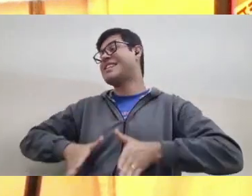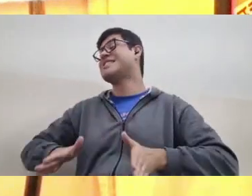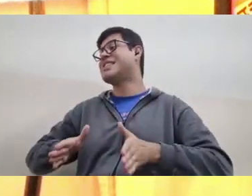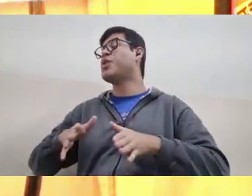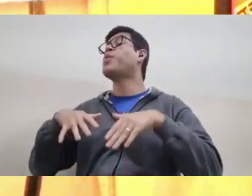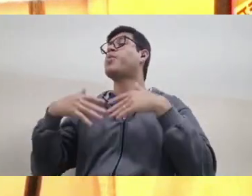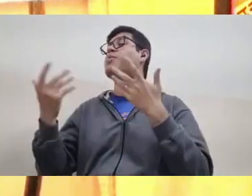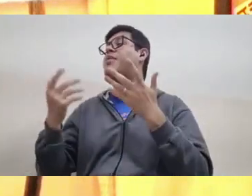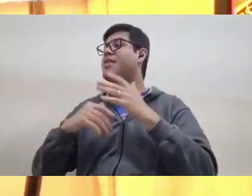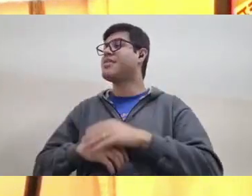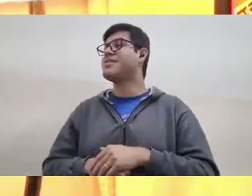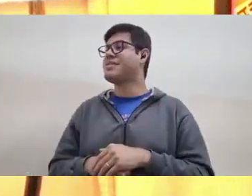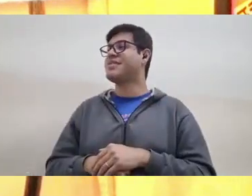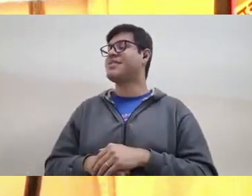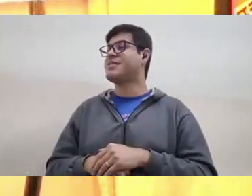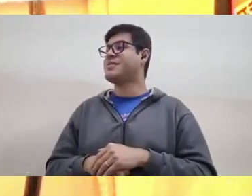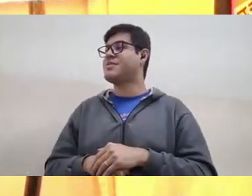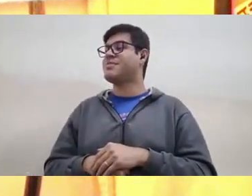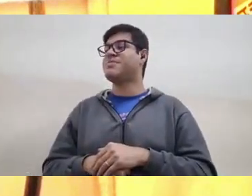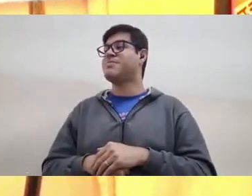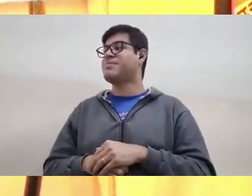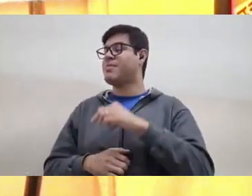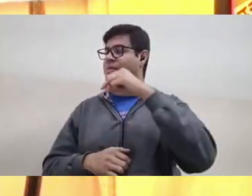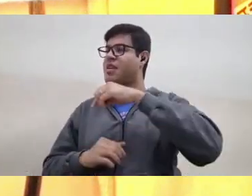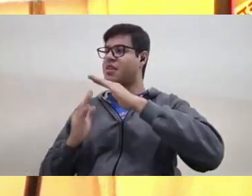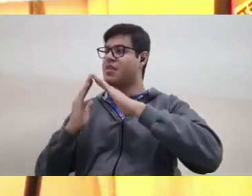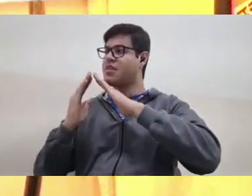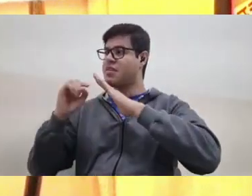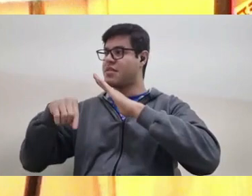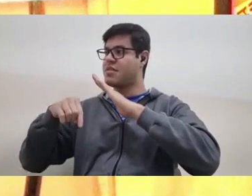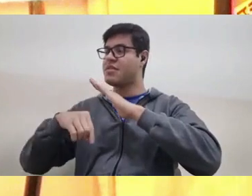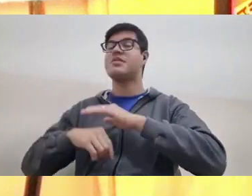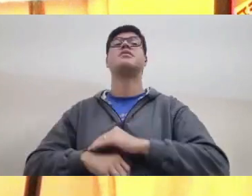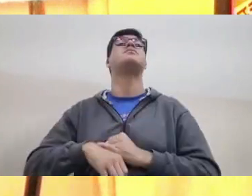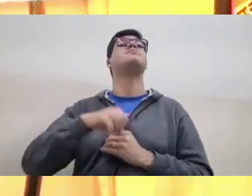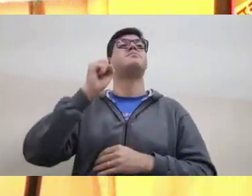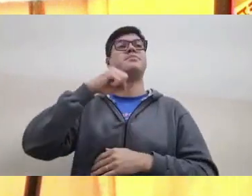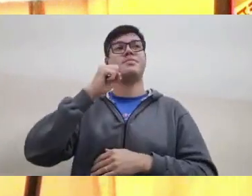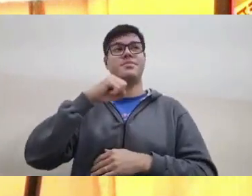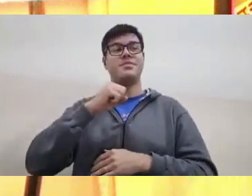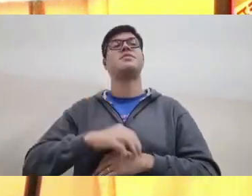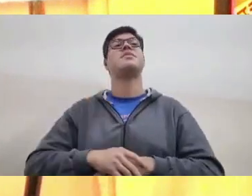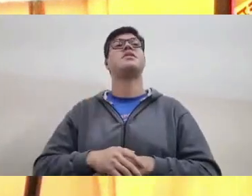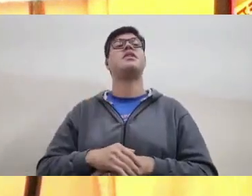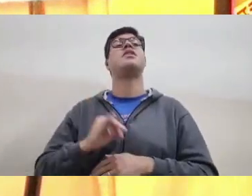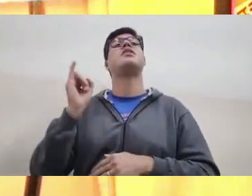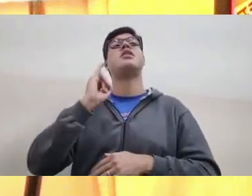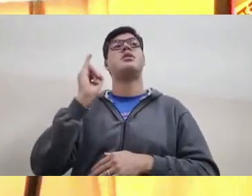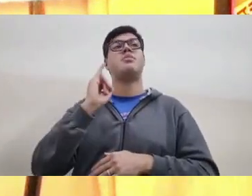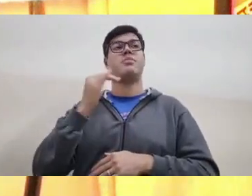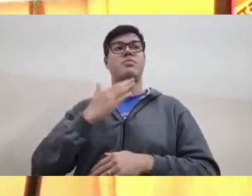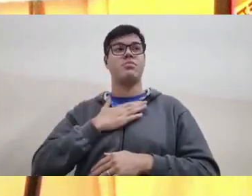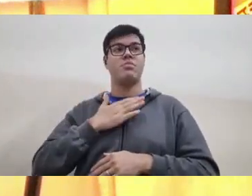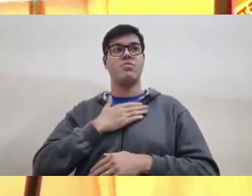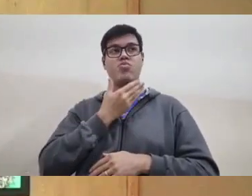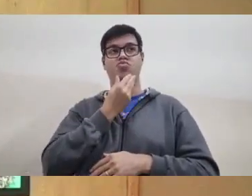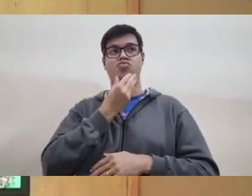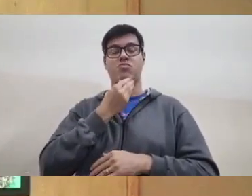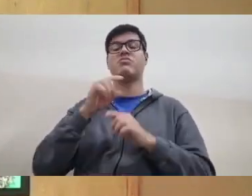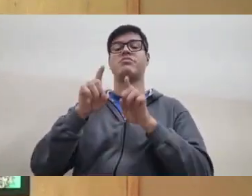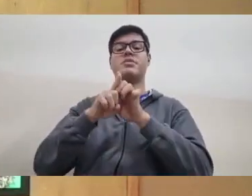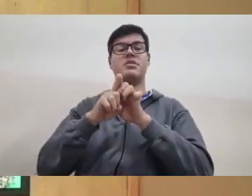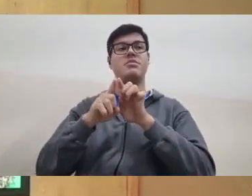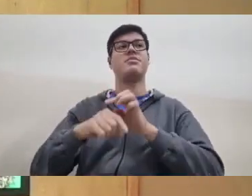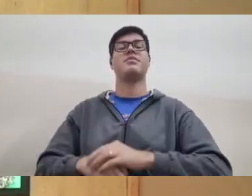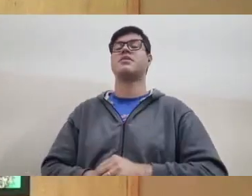merda bom você nasceu aqui em Araras na senhora o irmão também Ismael também nasceu em